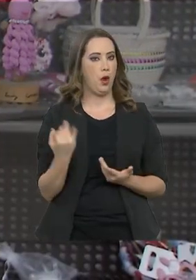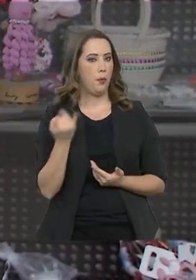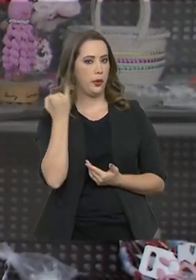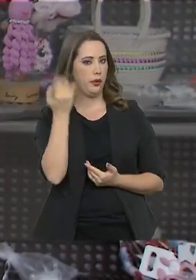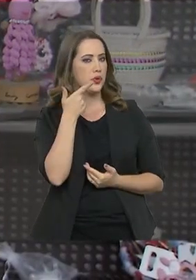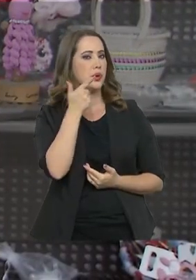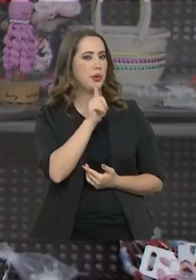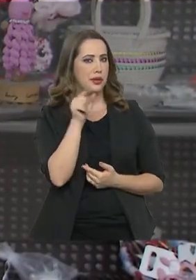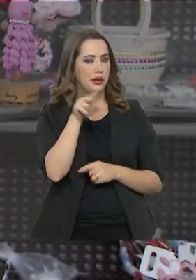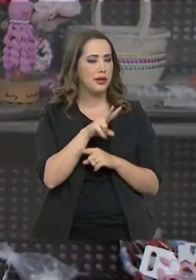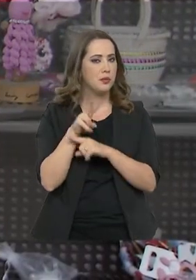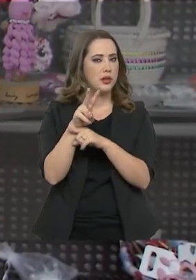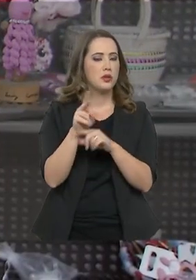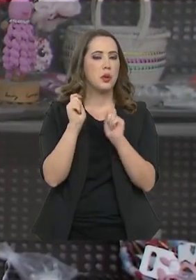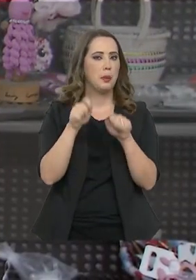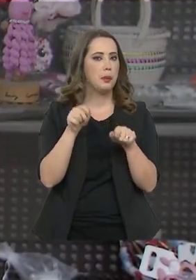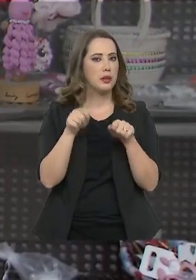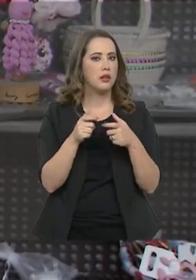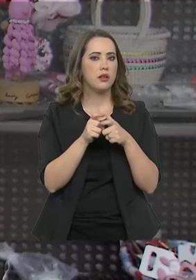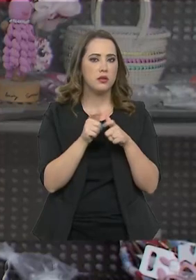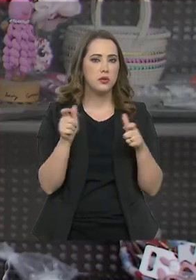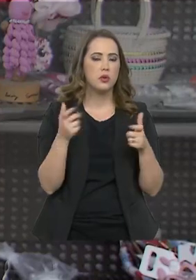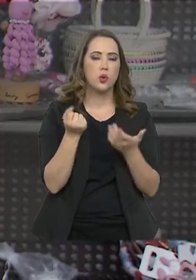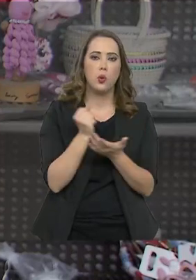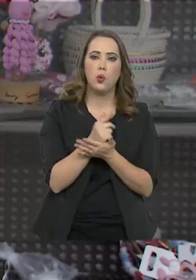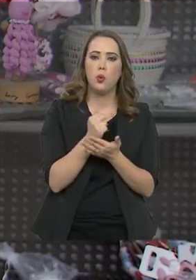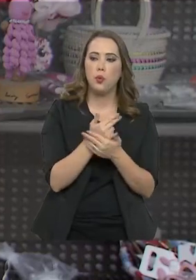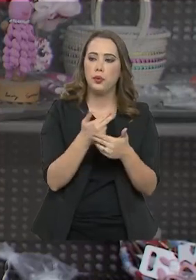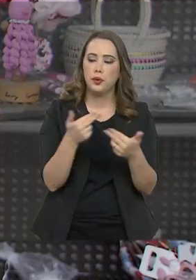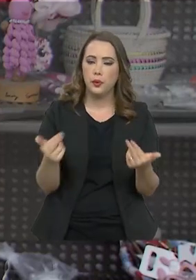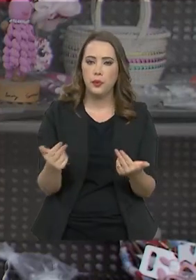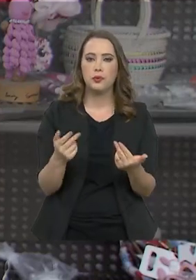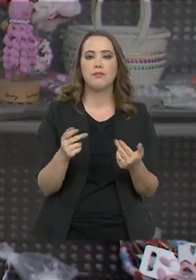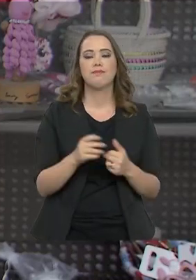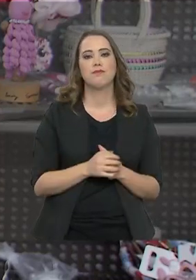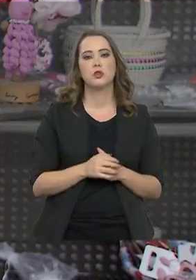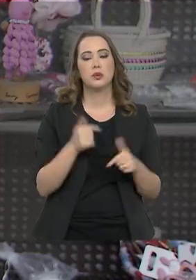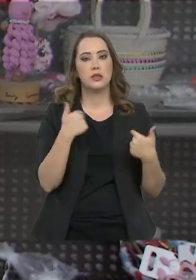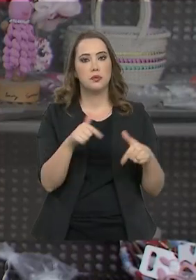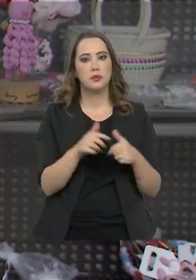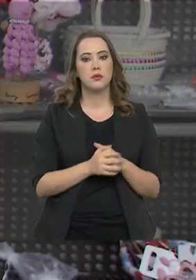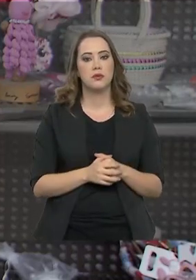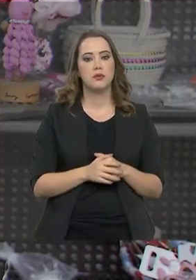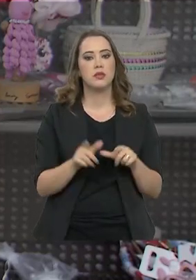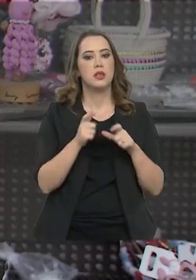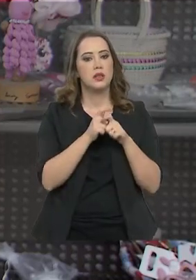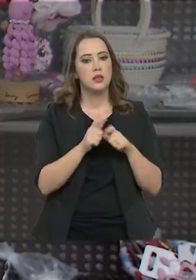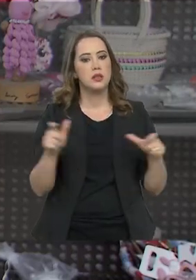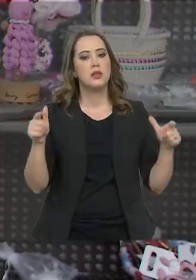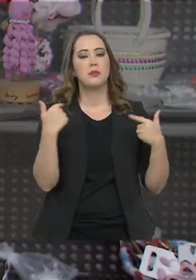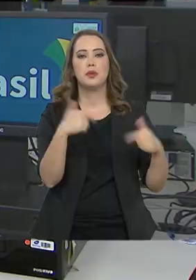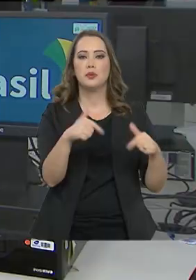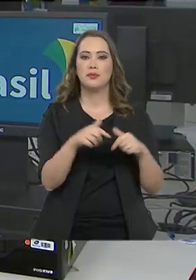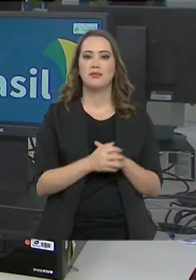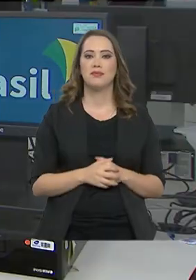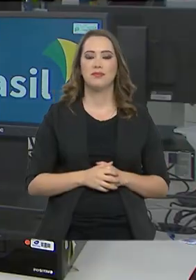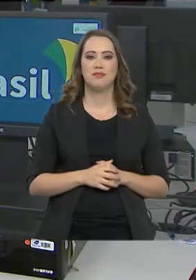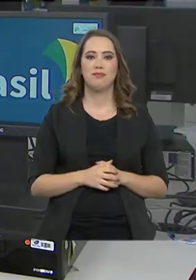conseguir esse empréstimo para eu poder comprar minha matéria-prima e ampliar meu negócio.